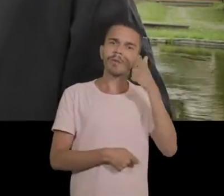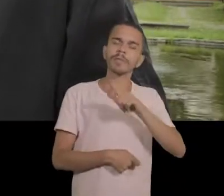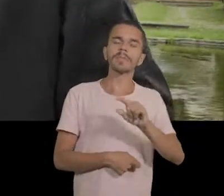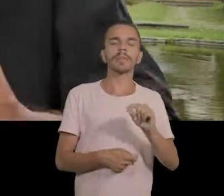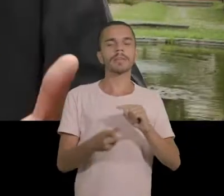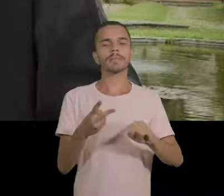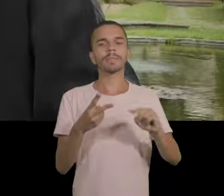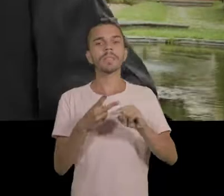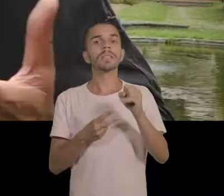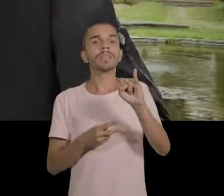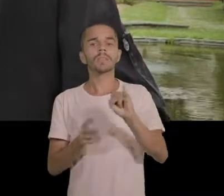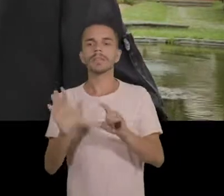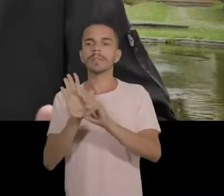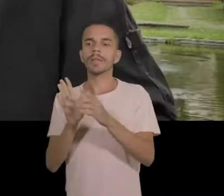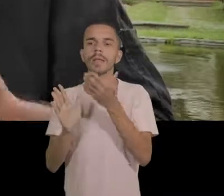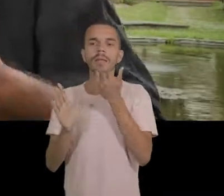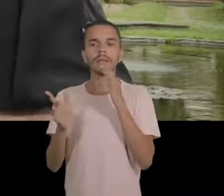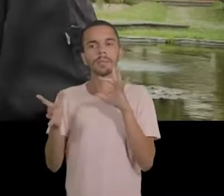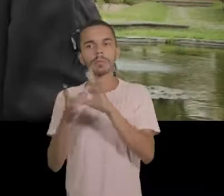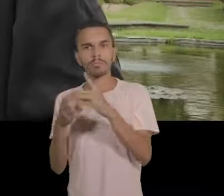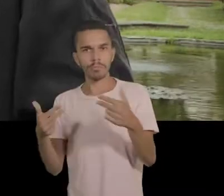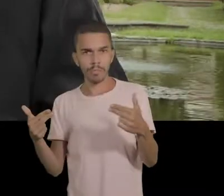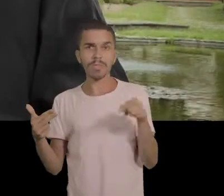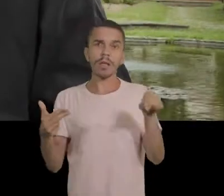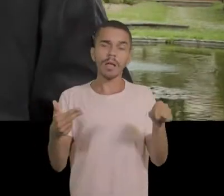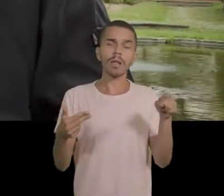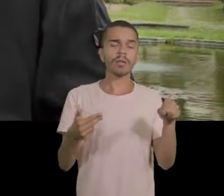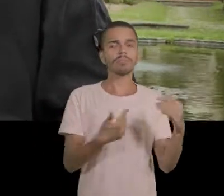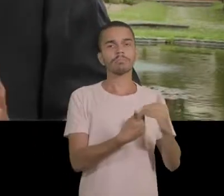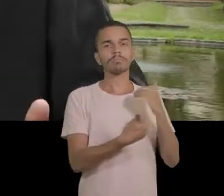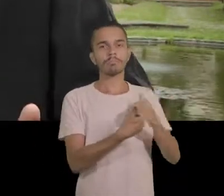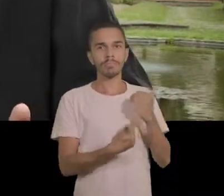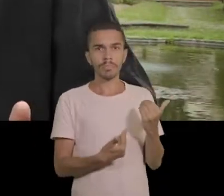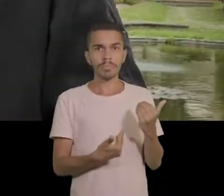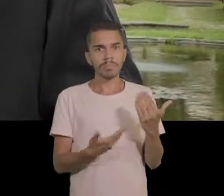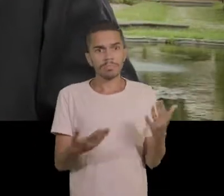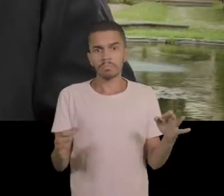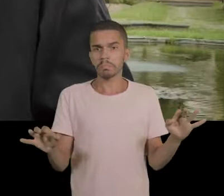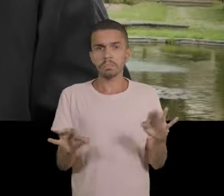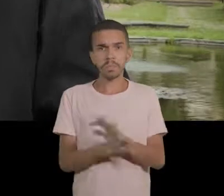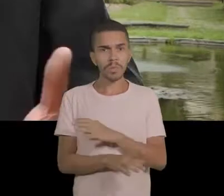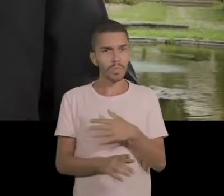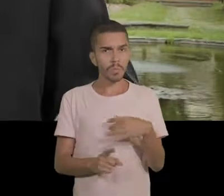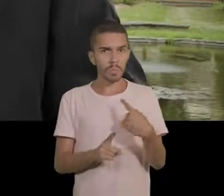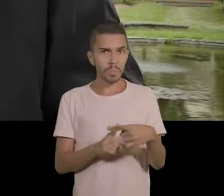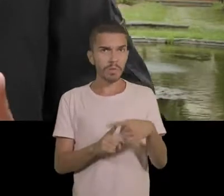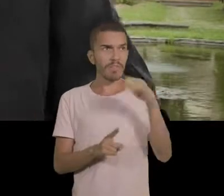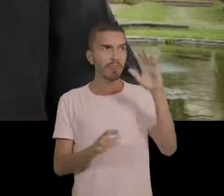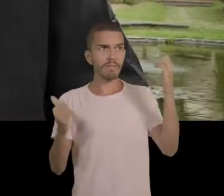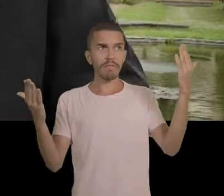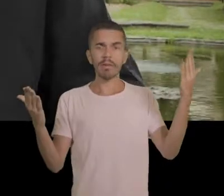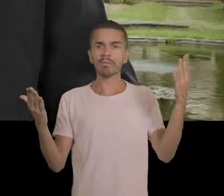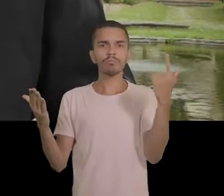de legalização de um alimento, a universidade tem. E isso me completa, porque aí fora não se encontra